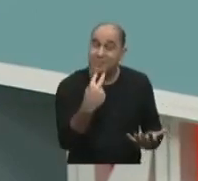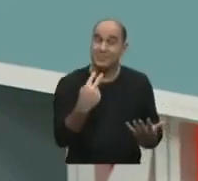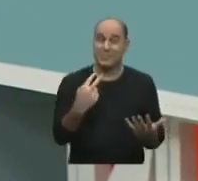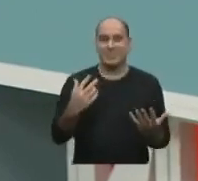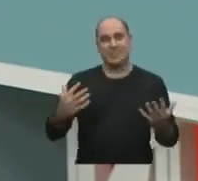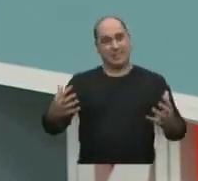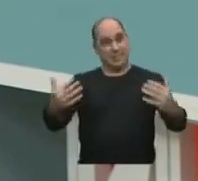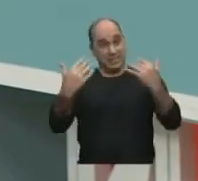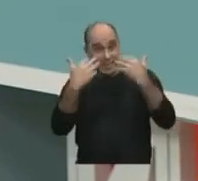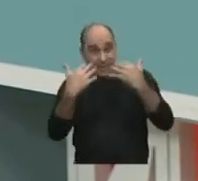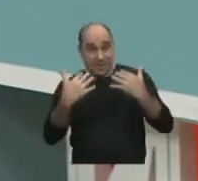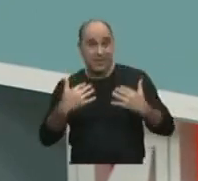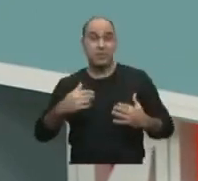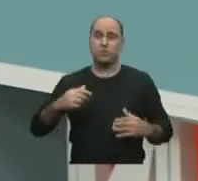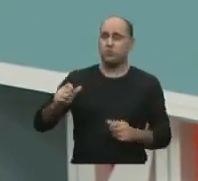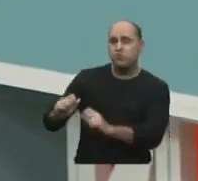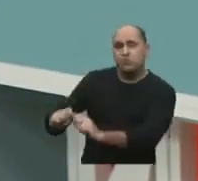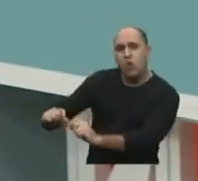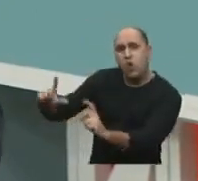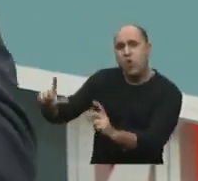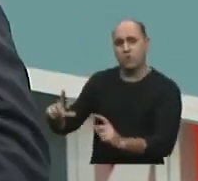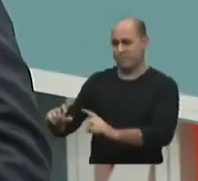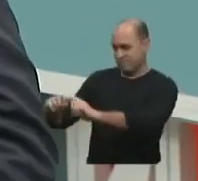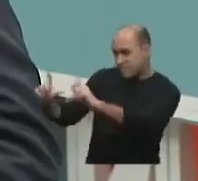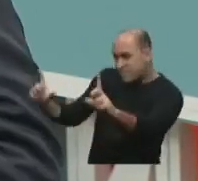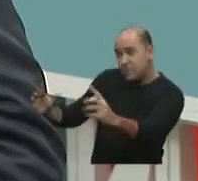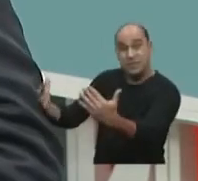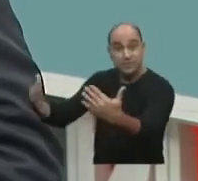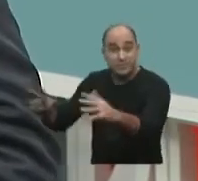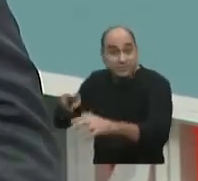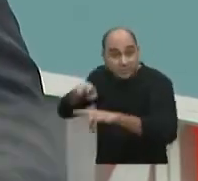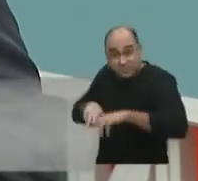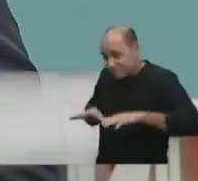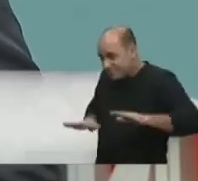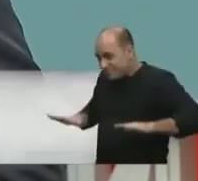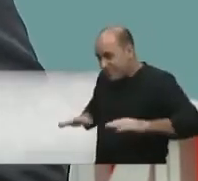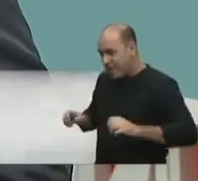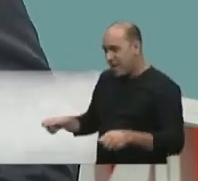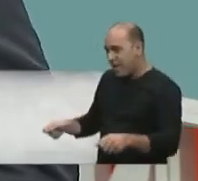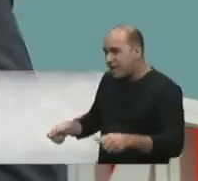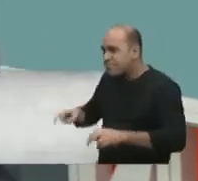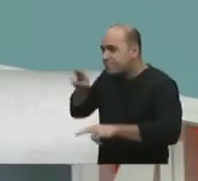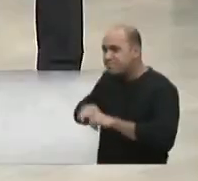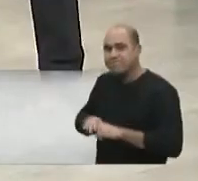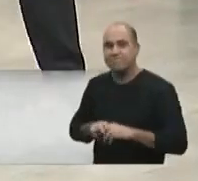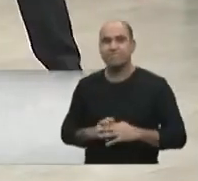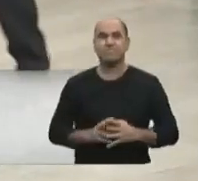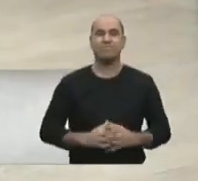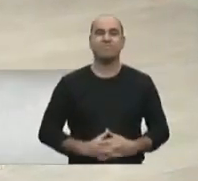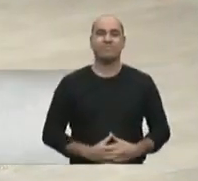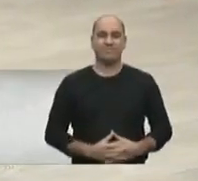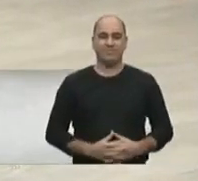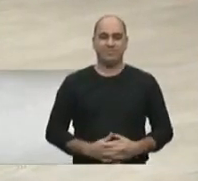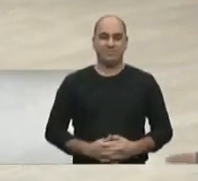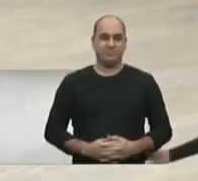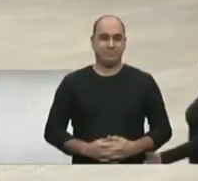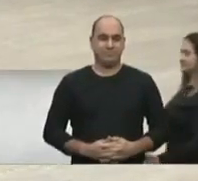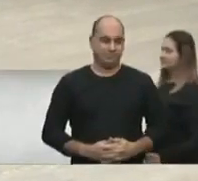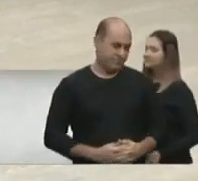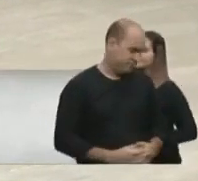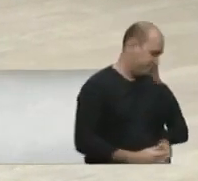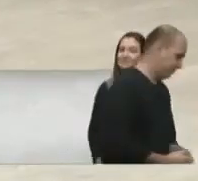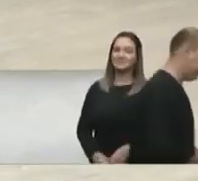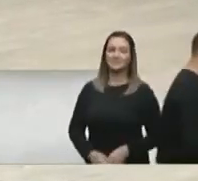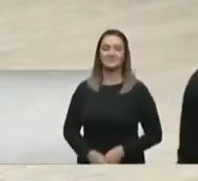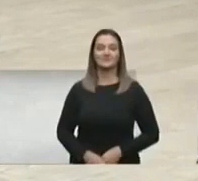televisão, aumenta o som do seu computador, porque nós vamos abrir a palavra de Deus para o tema de hoje. E o tema de